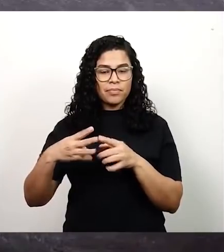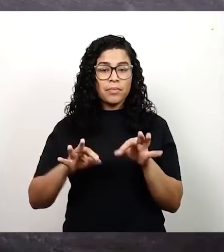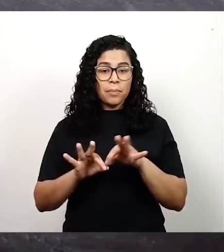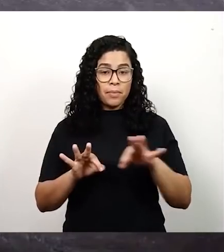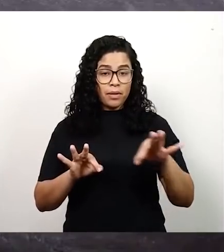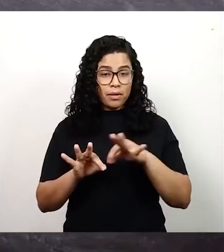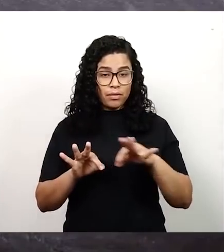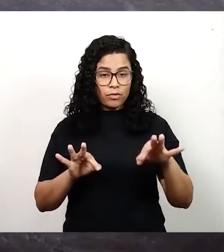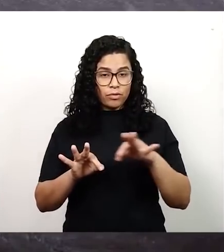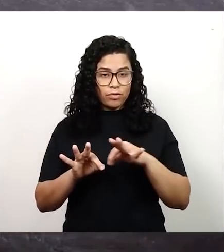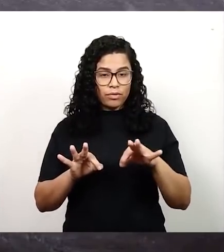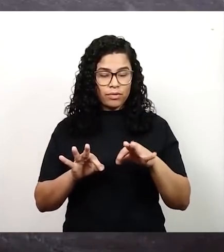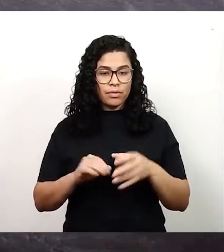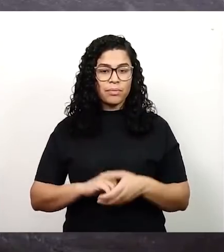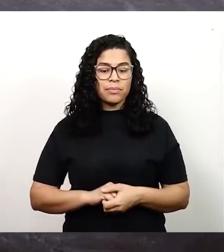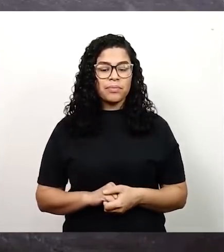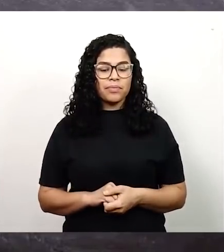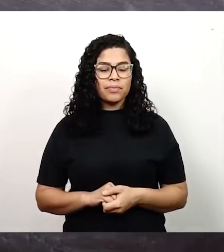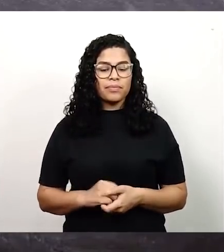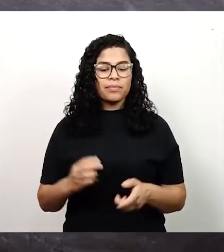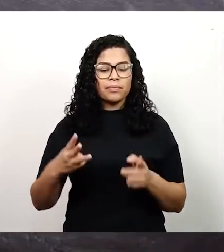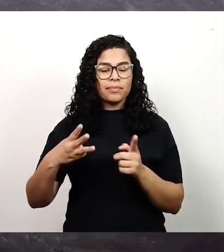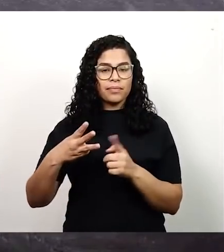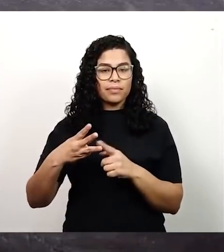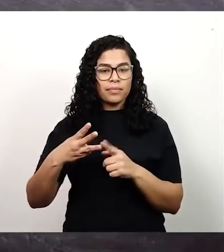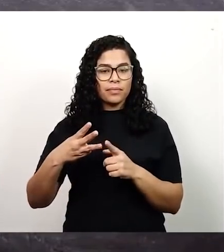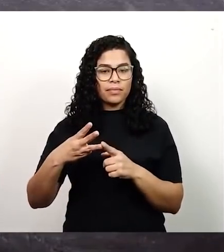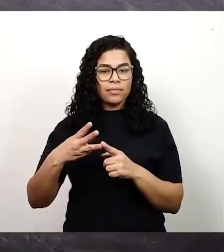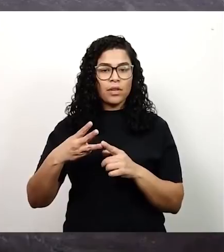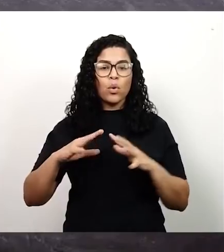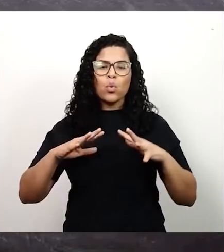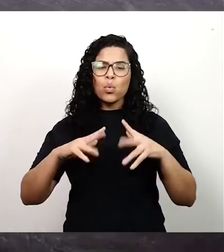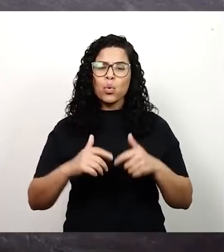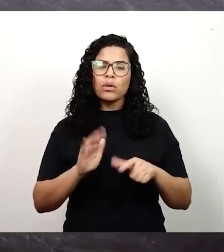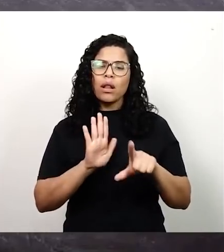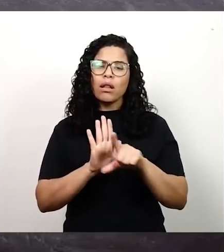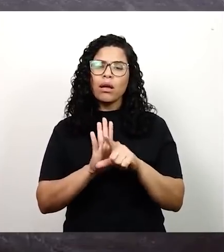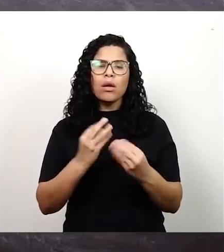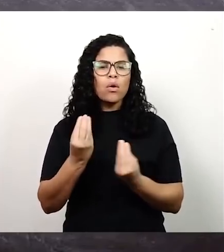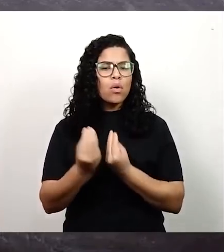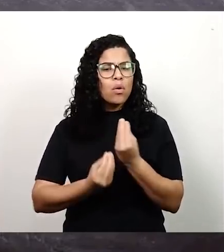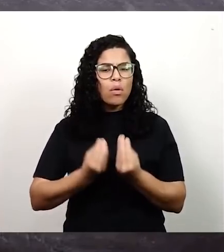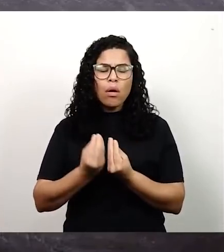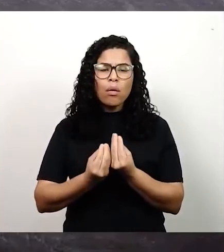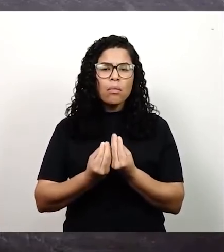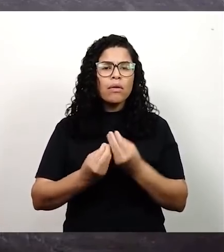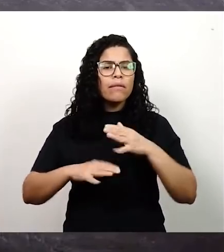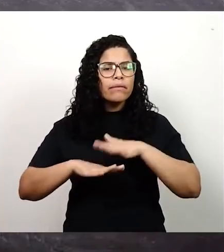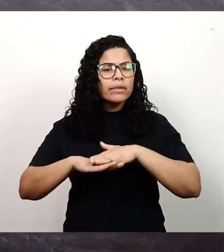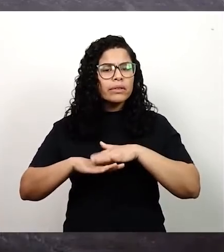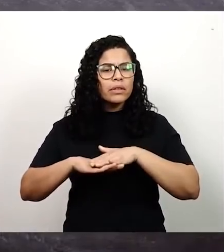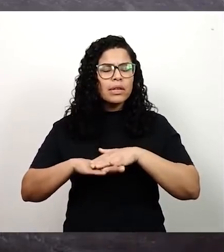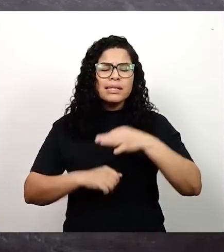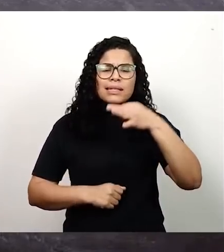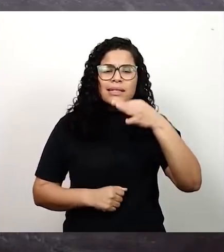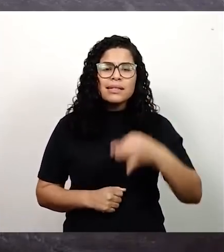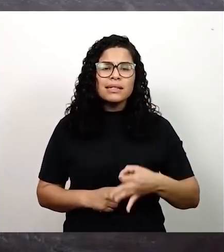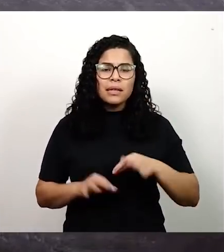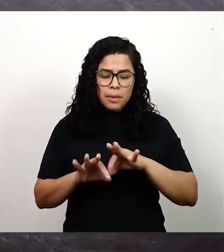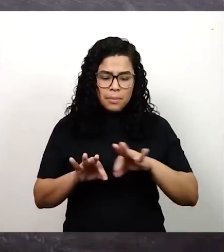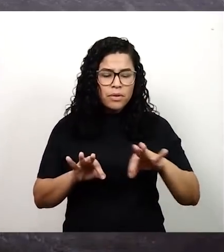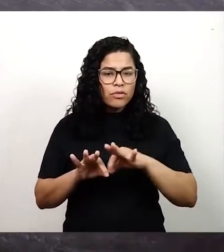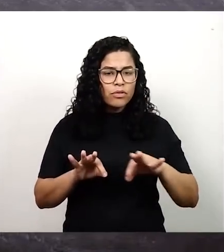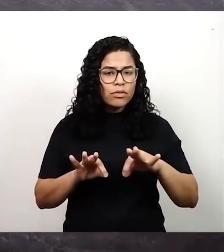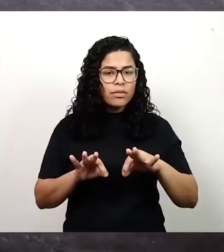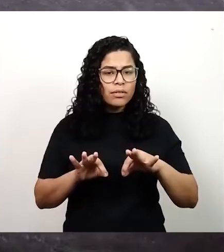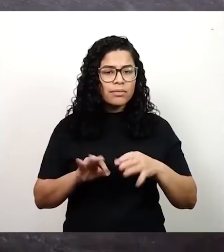medidas. E aqui é sobre toda uma legislação de como se faz para se ter certeza que a medida que